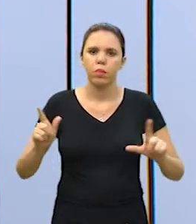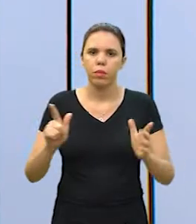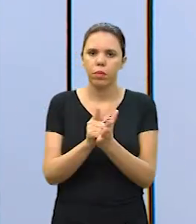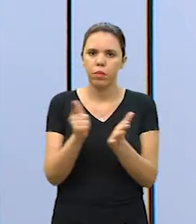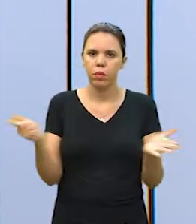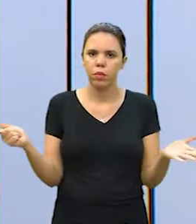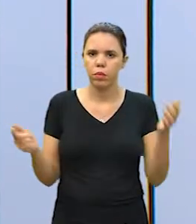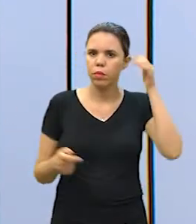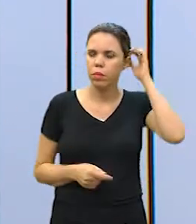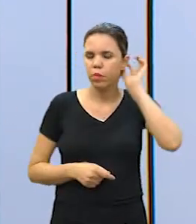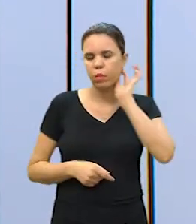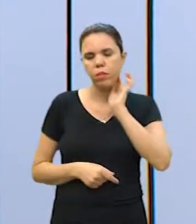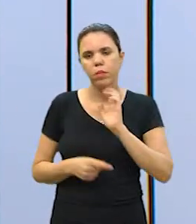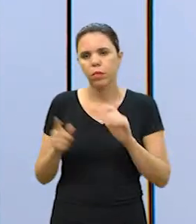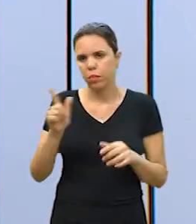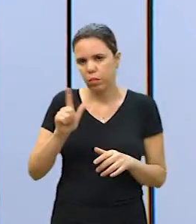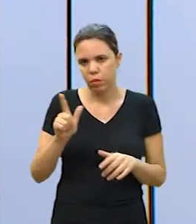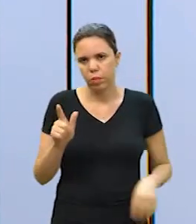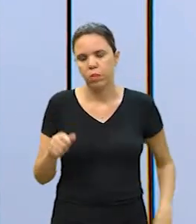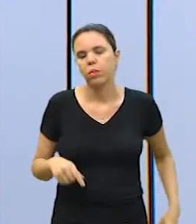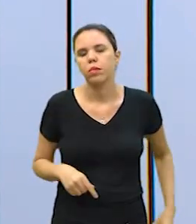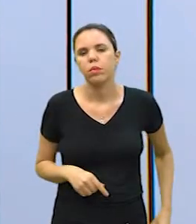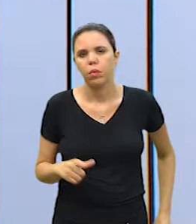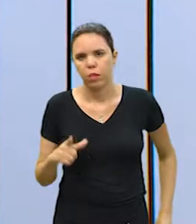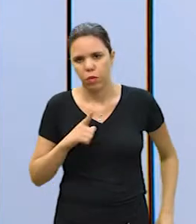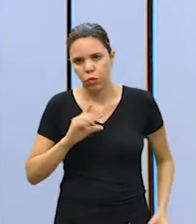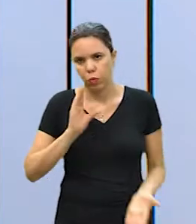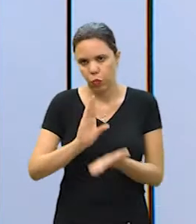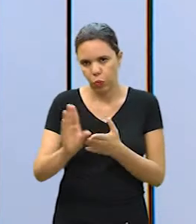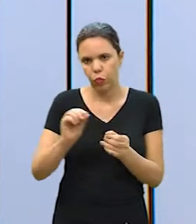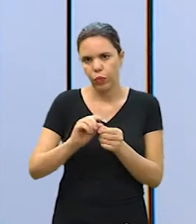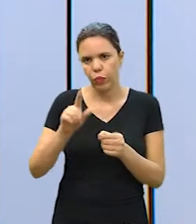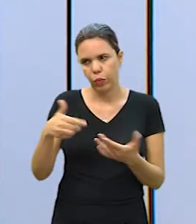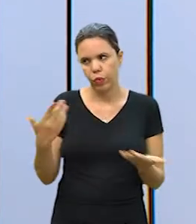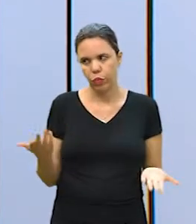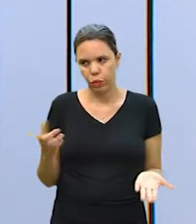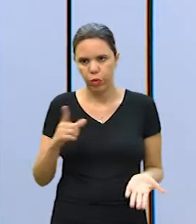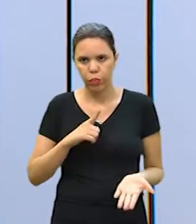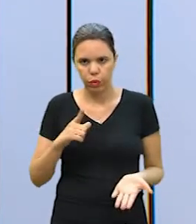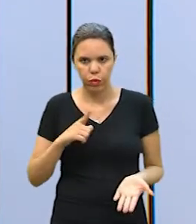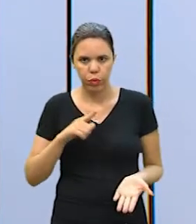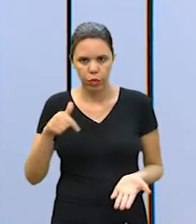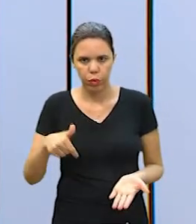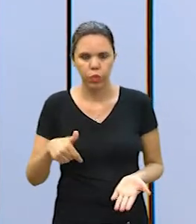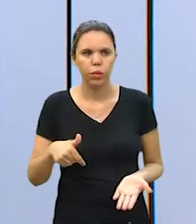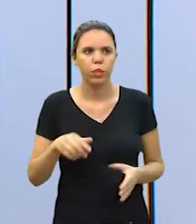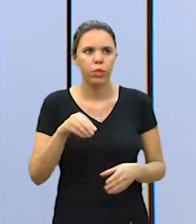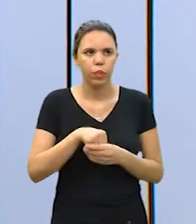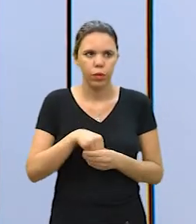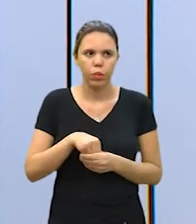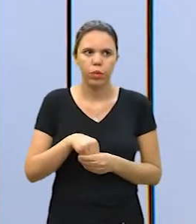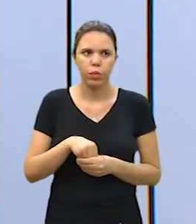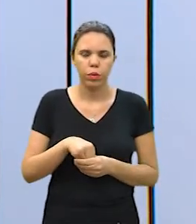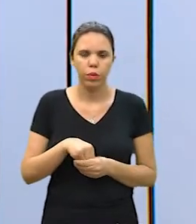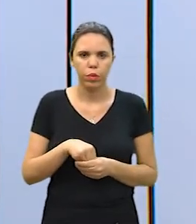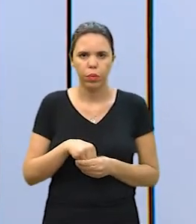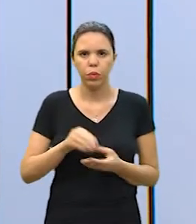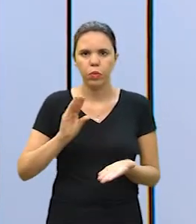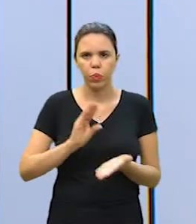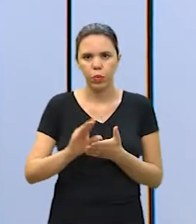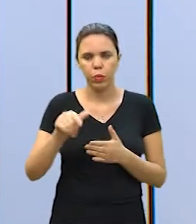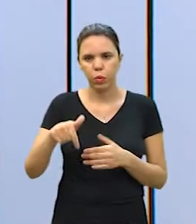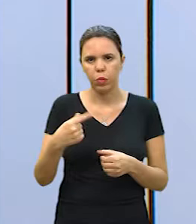TV e jornais. É evidente que tem um custo para se fazer isso, mas nós temos previsto dentro da